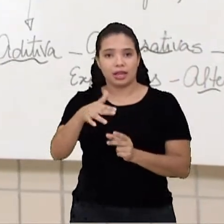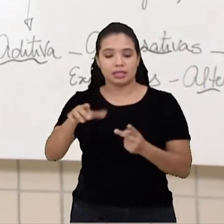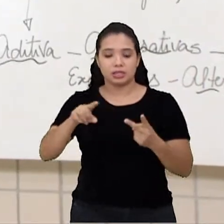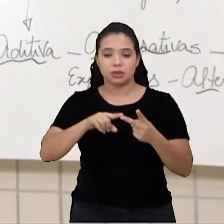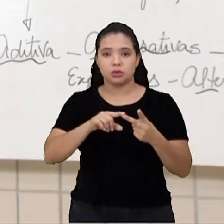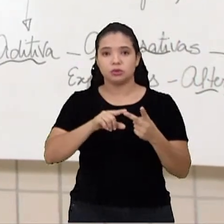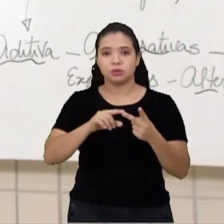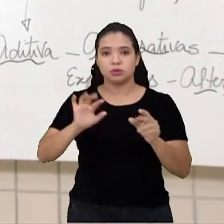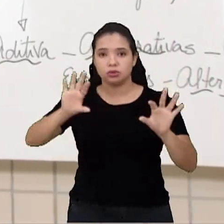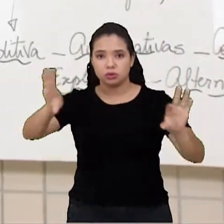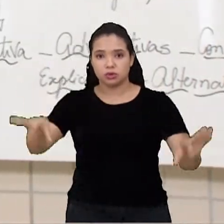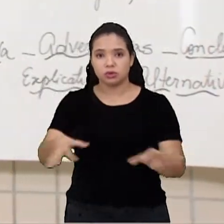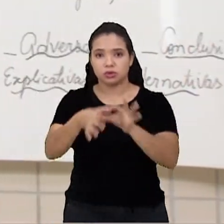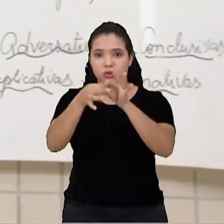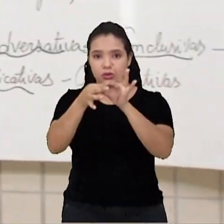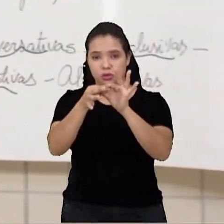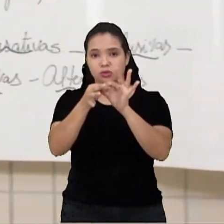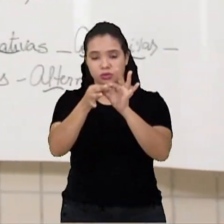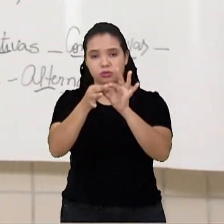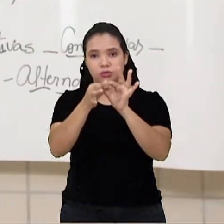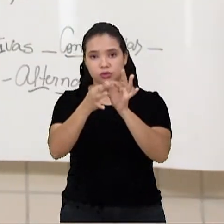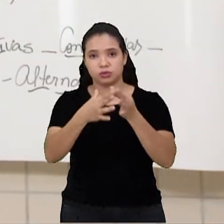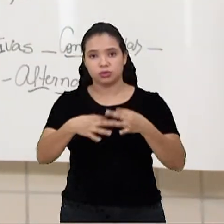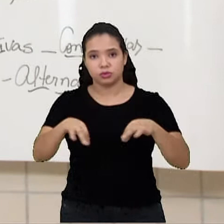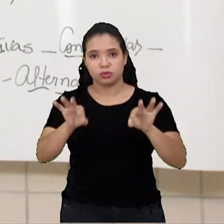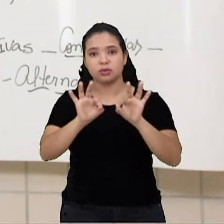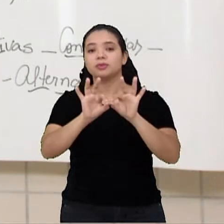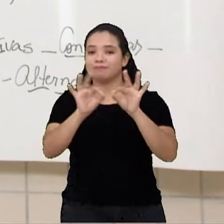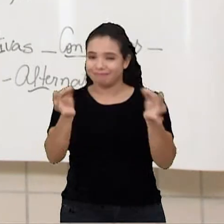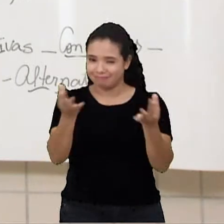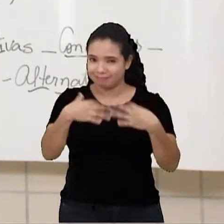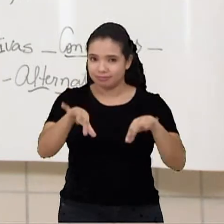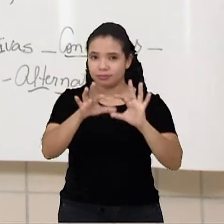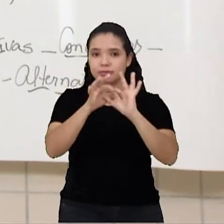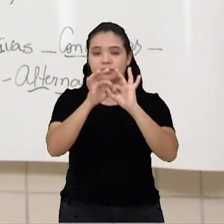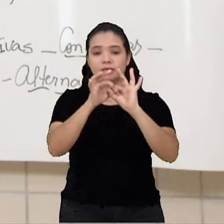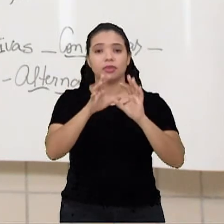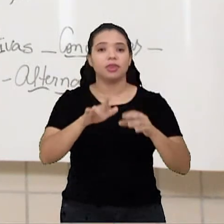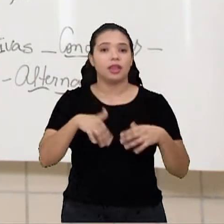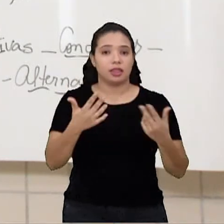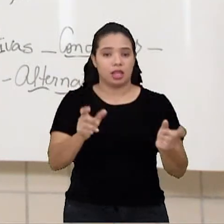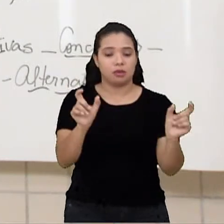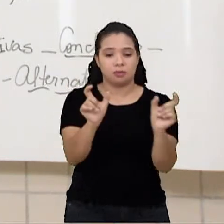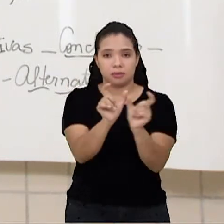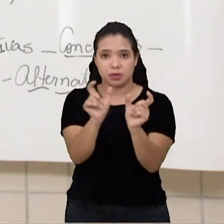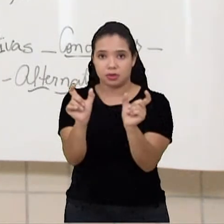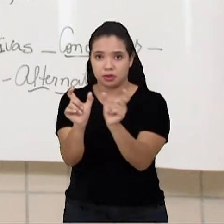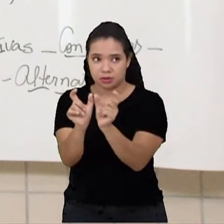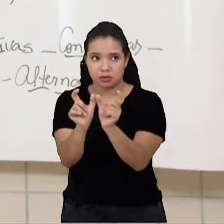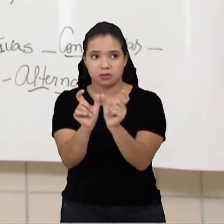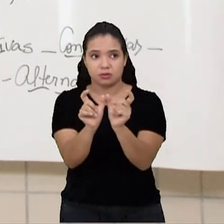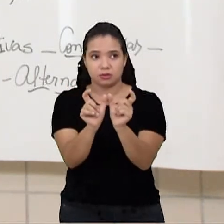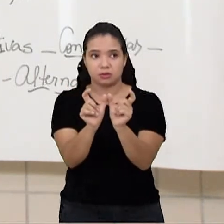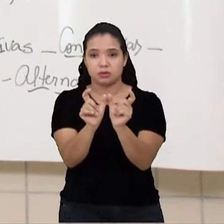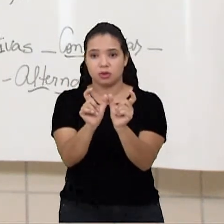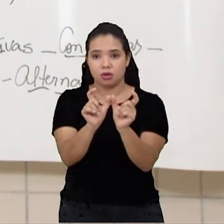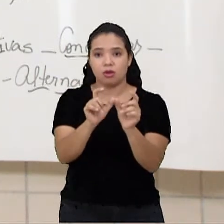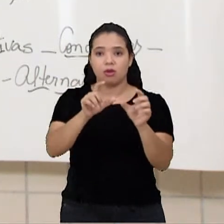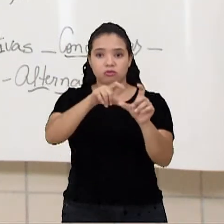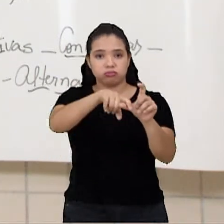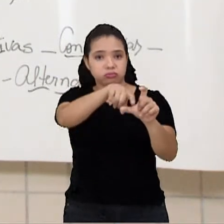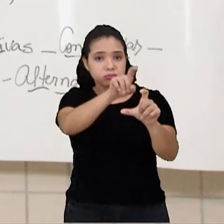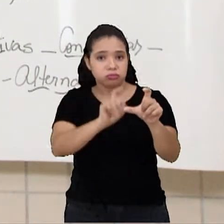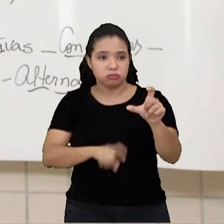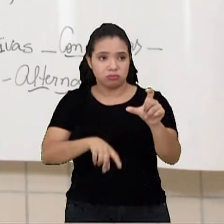subordinação. Período composto por coordenação são orações independentes entre si que têm sentido completo.